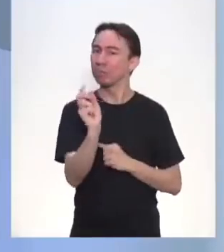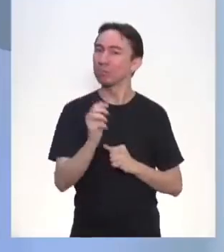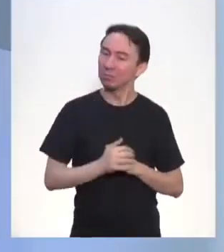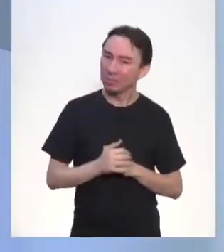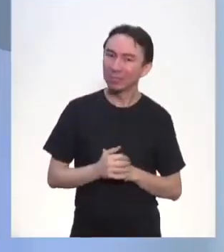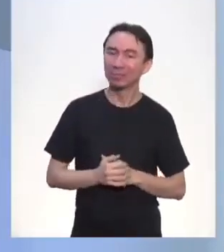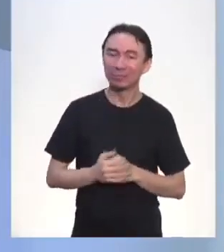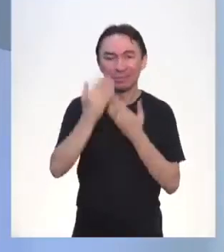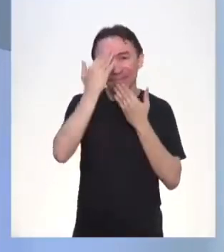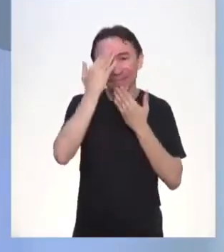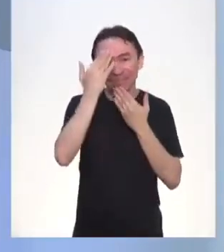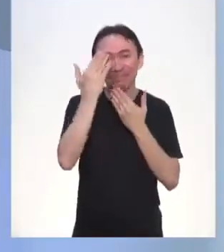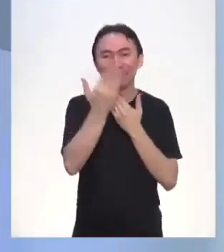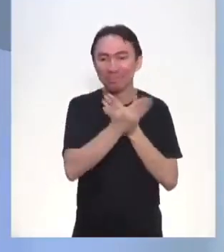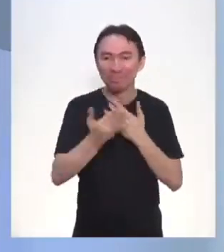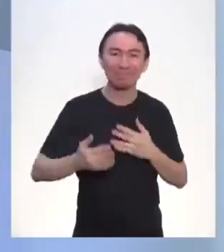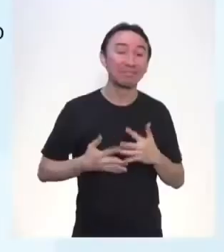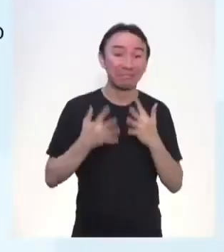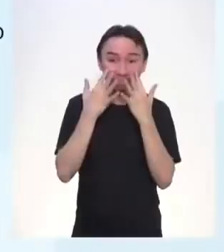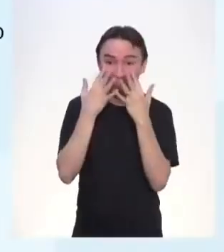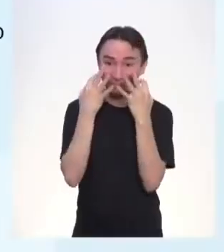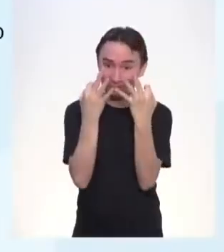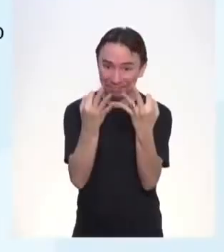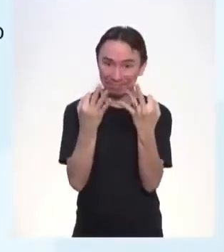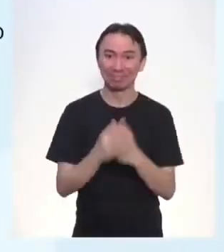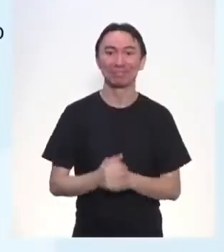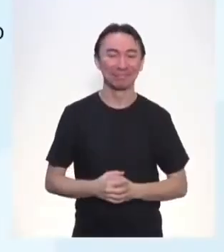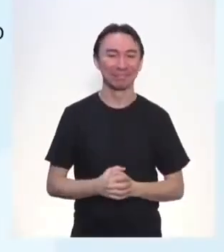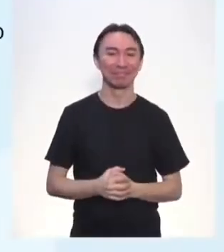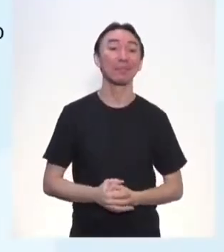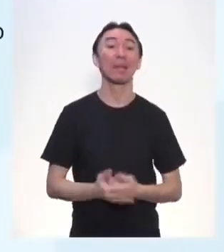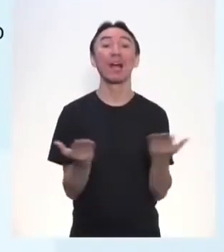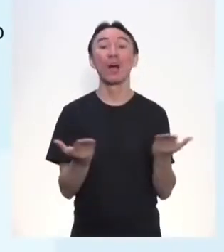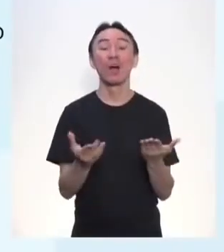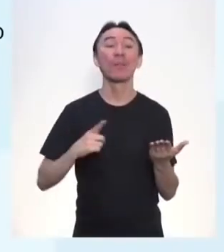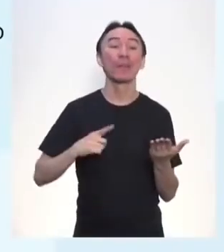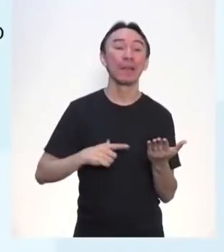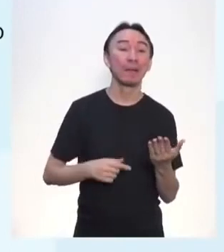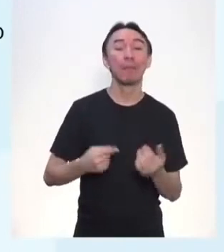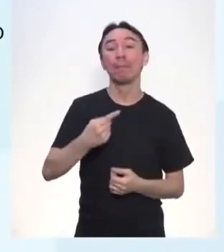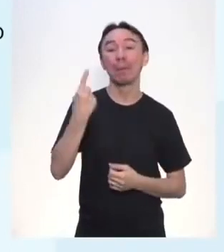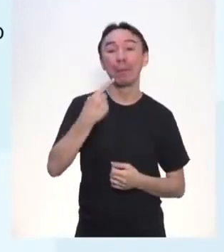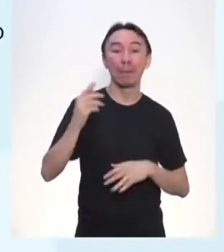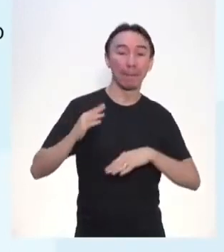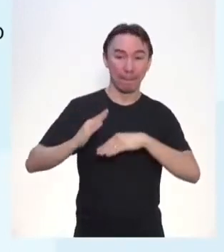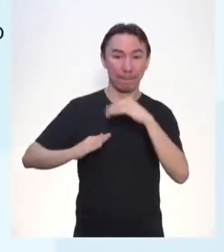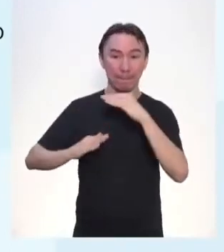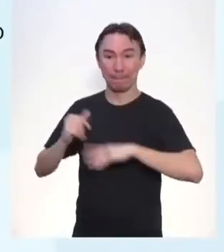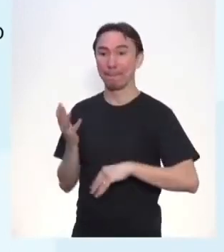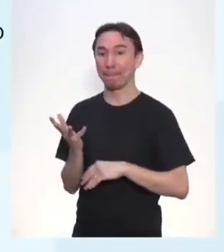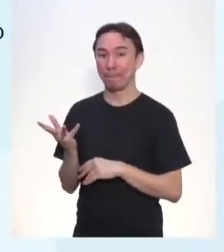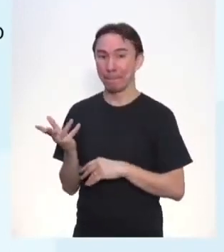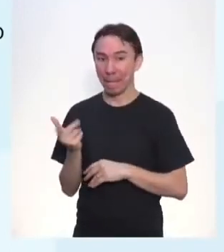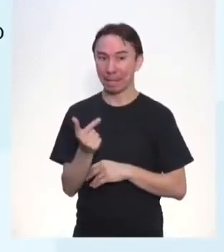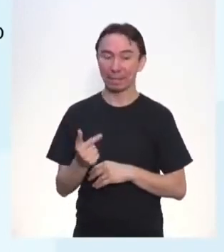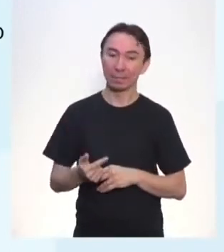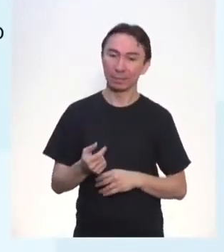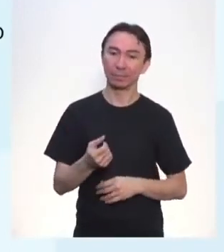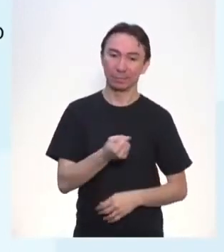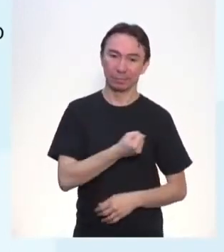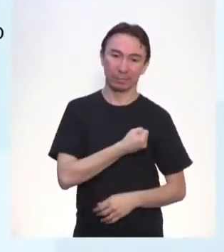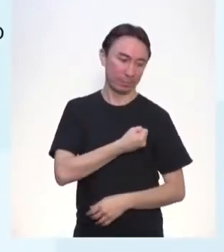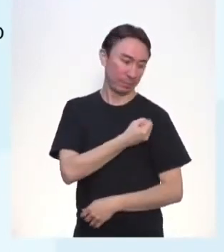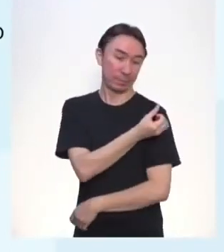estão acompanhando aí. Na telinha de vocês, então, vai aparecer a primeira habilidade que nós estamos trabalhando, que é a habilidade do sexto ano, tá?